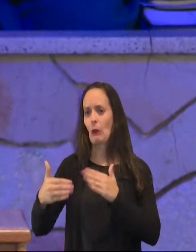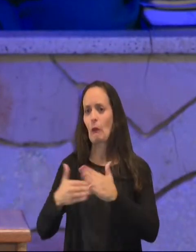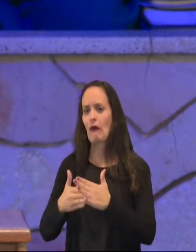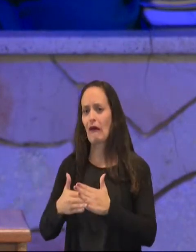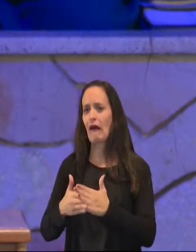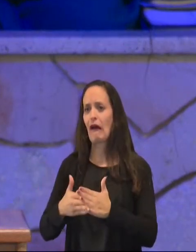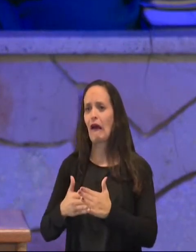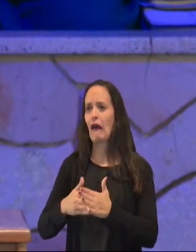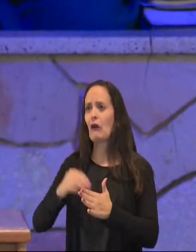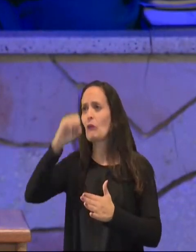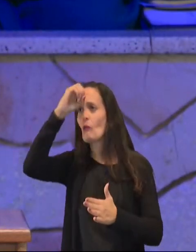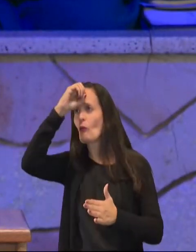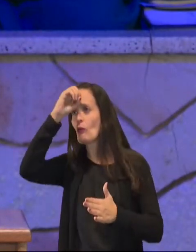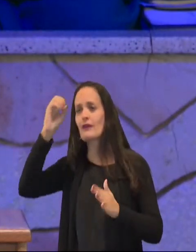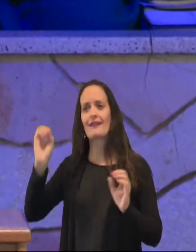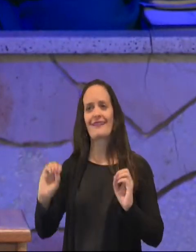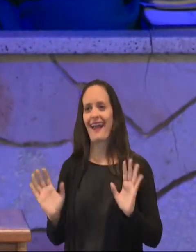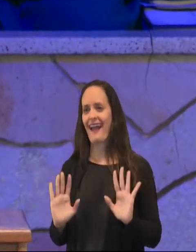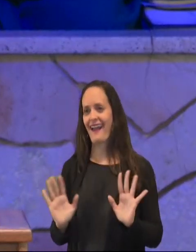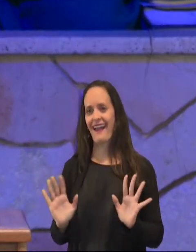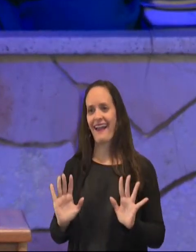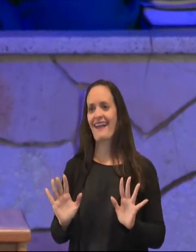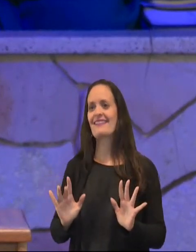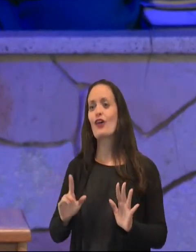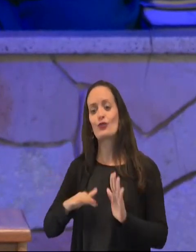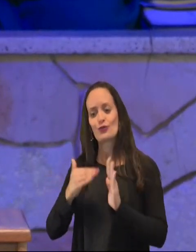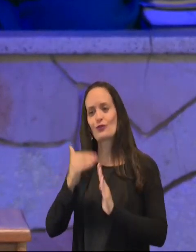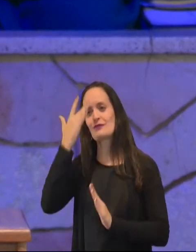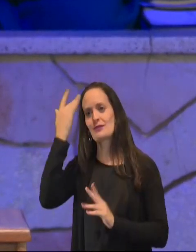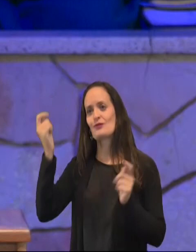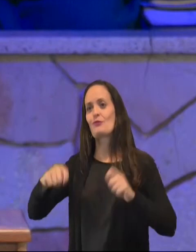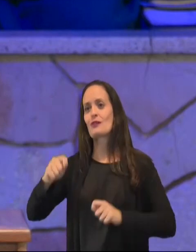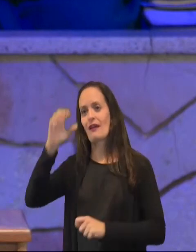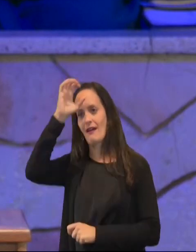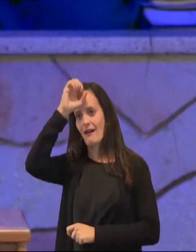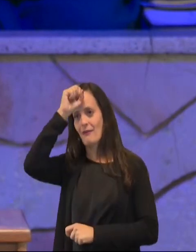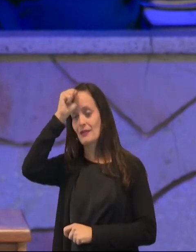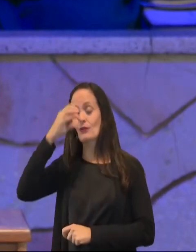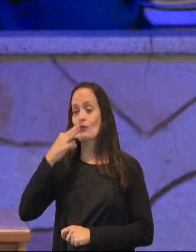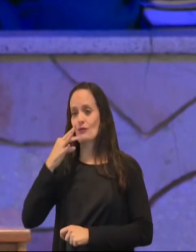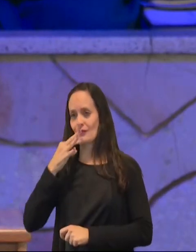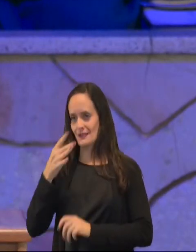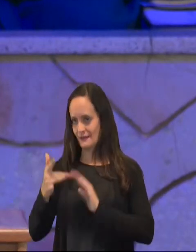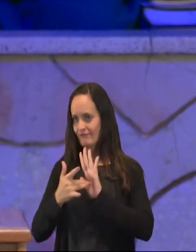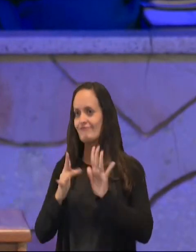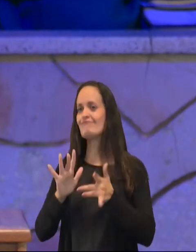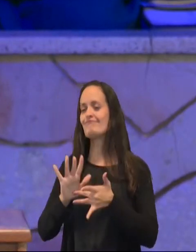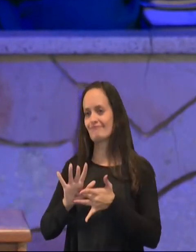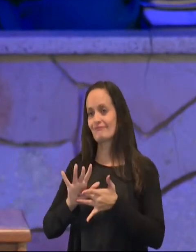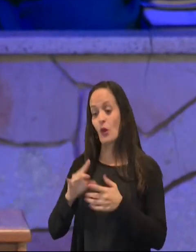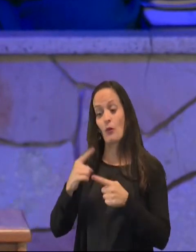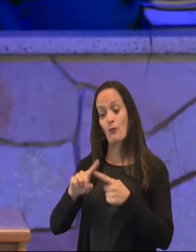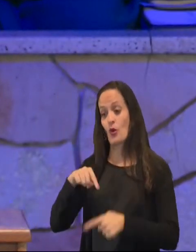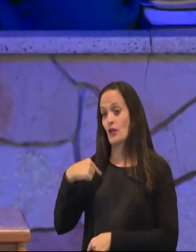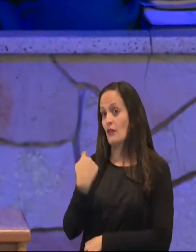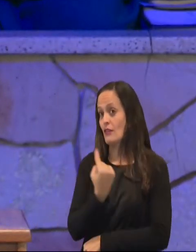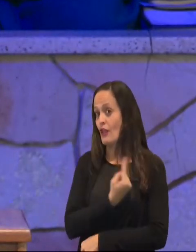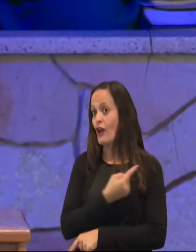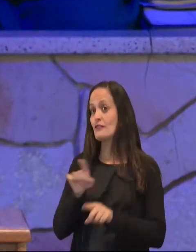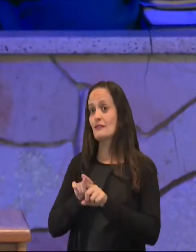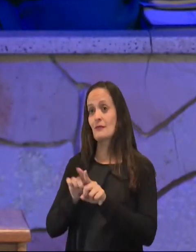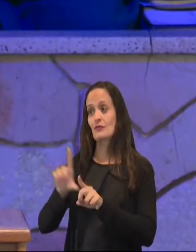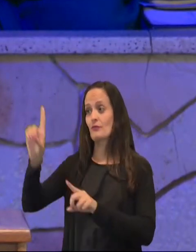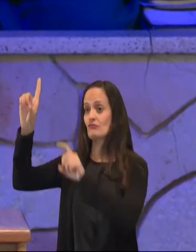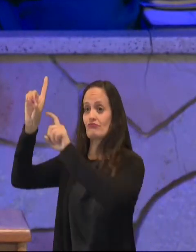vidas. Mas Paulo fala também que não há escravo e nem há livre, porque diante de Deus todos somos devedores, e diante